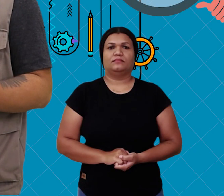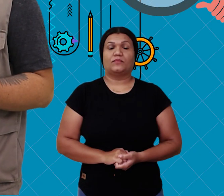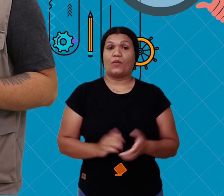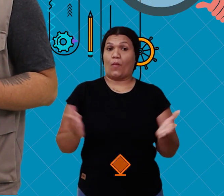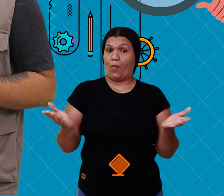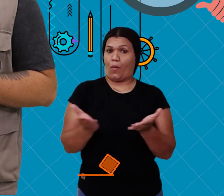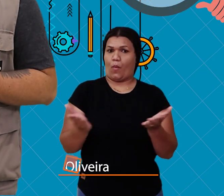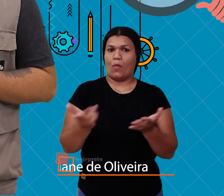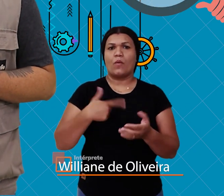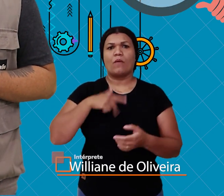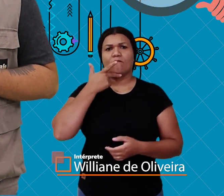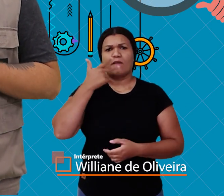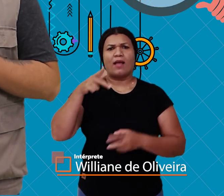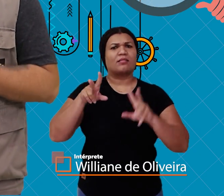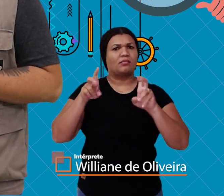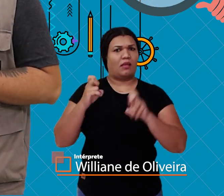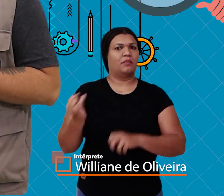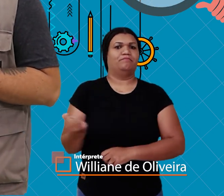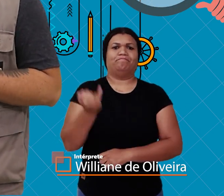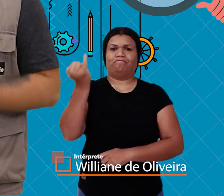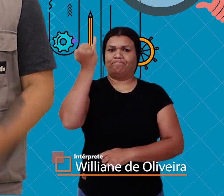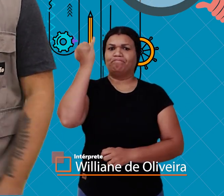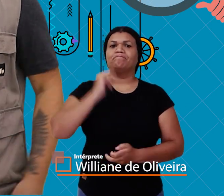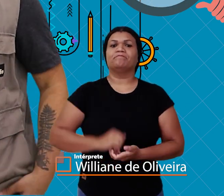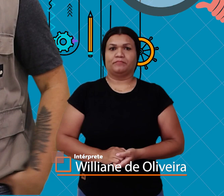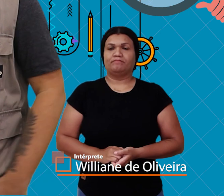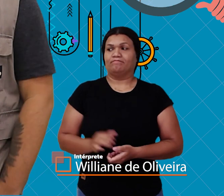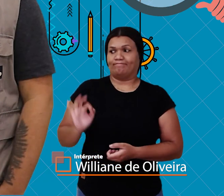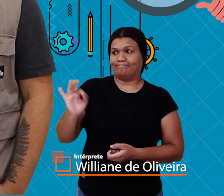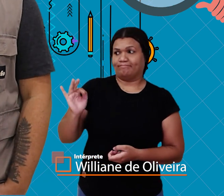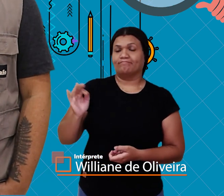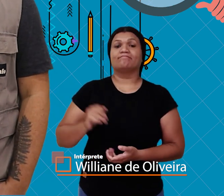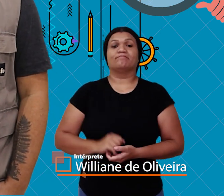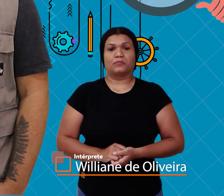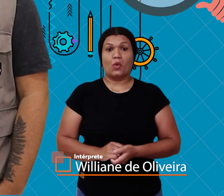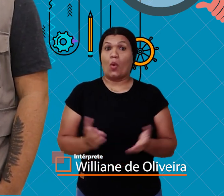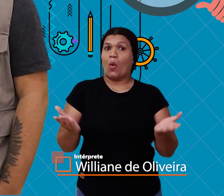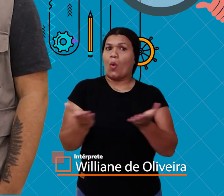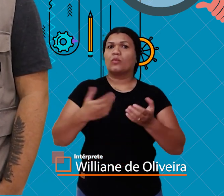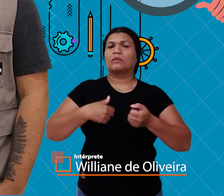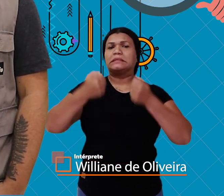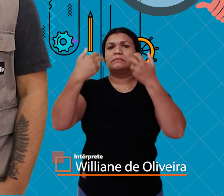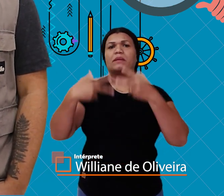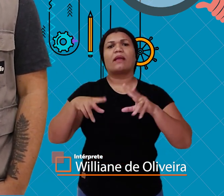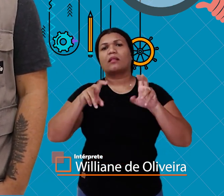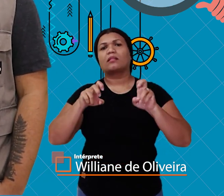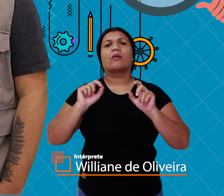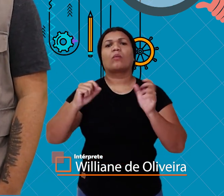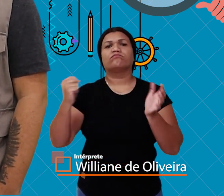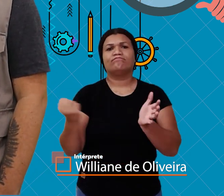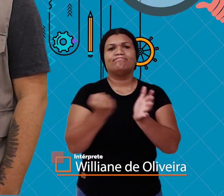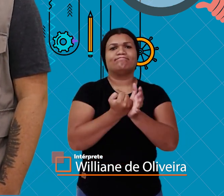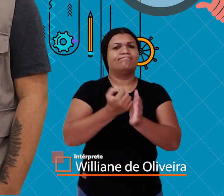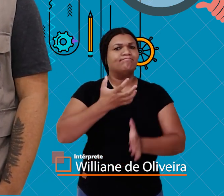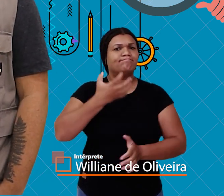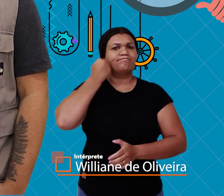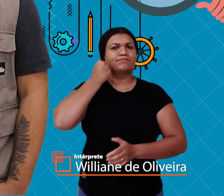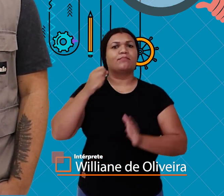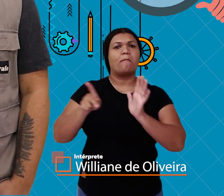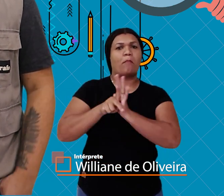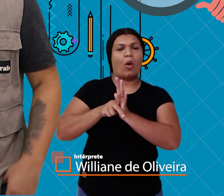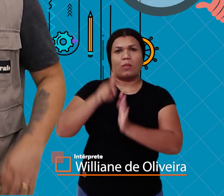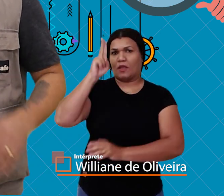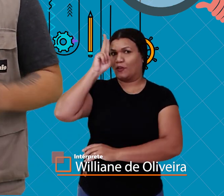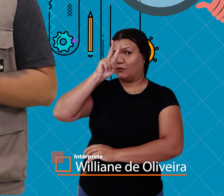E hoje abordaremos um tema bem importante. Isso mesmo, Gabriel. Hoje falaremos sobre o patrimônio